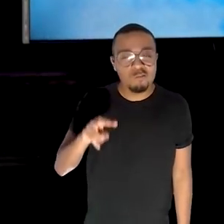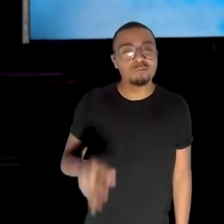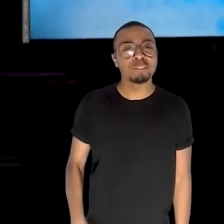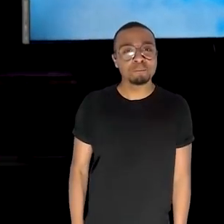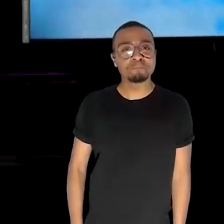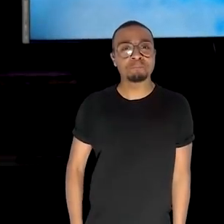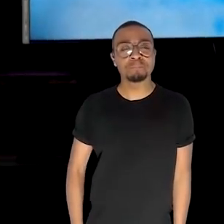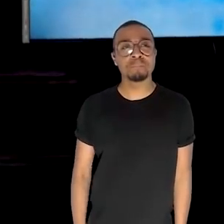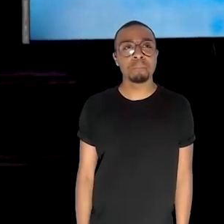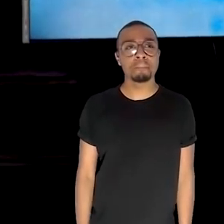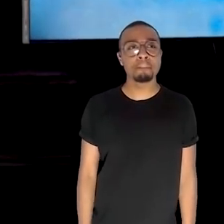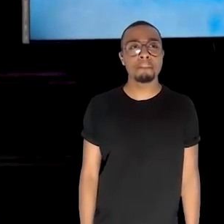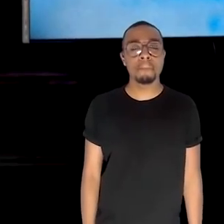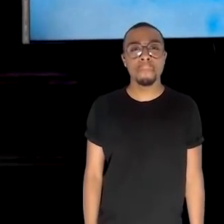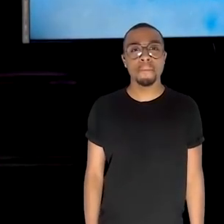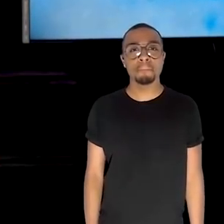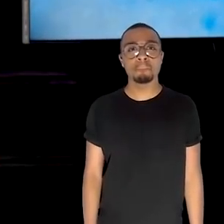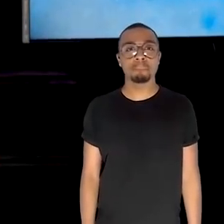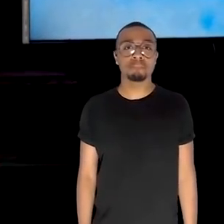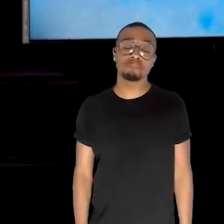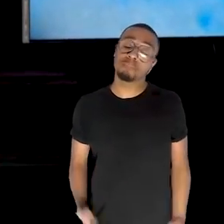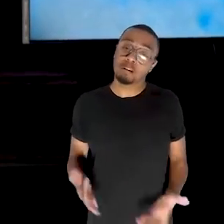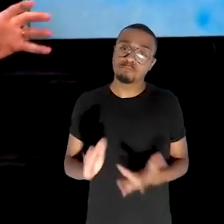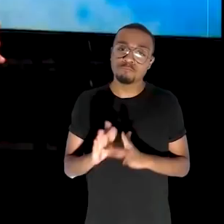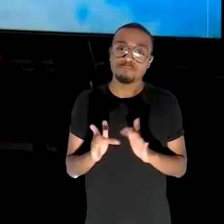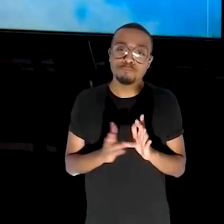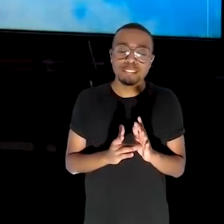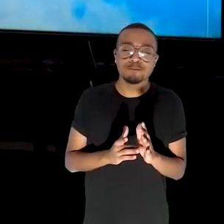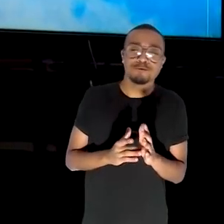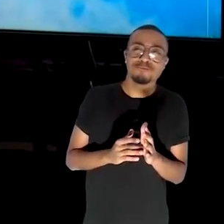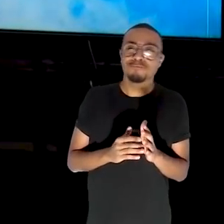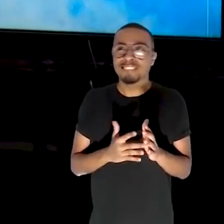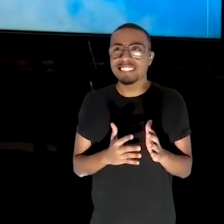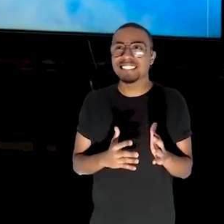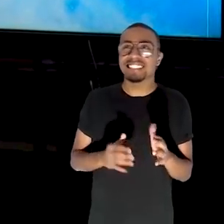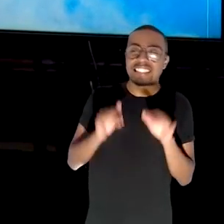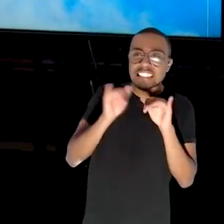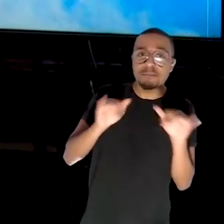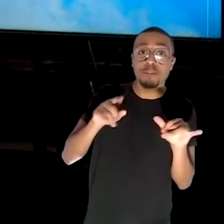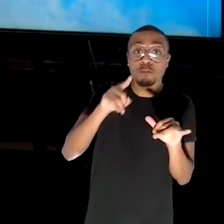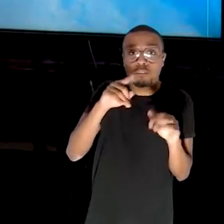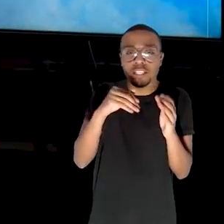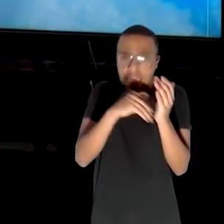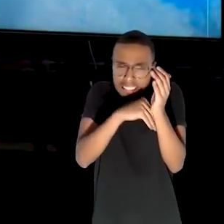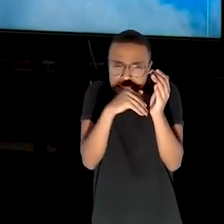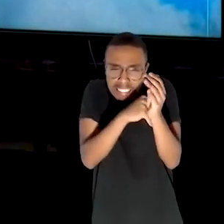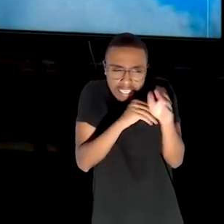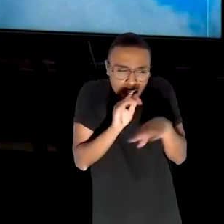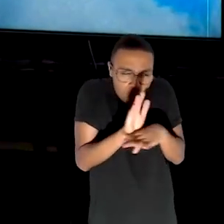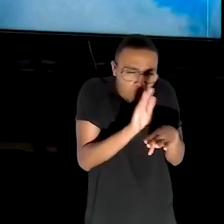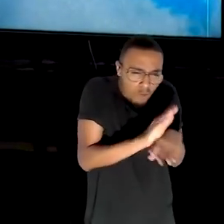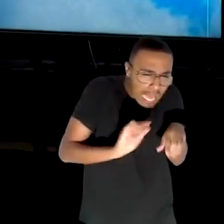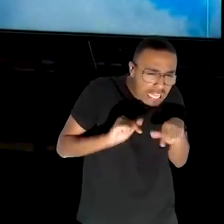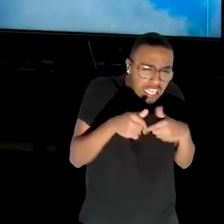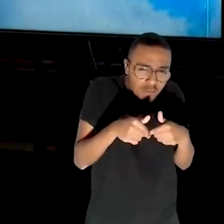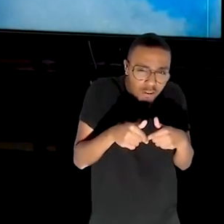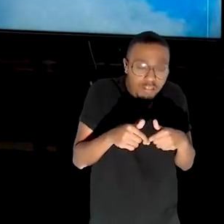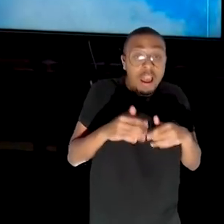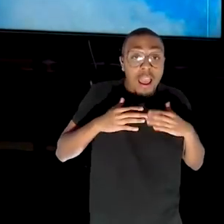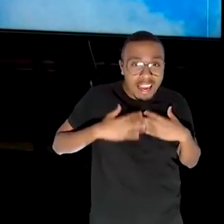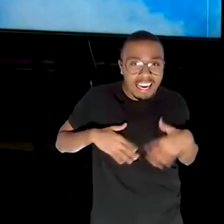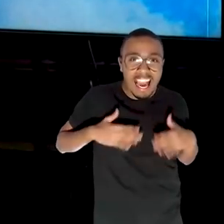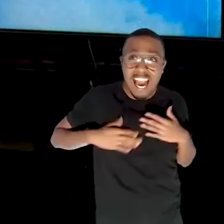você faz algo em segredo, fique tranquilo, porque o teu Pai vê você, e Ele